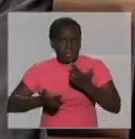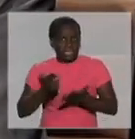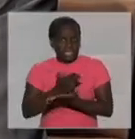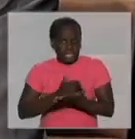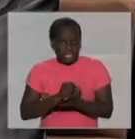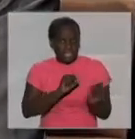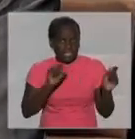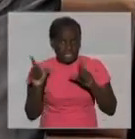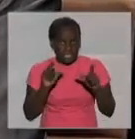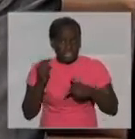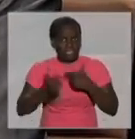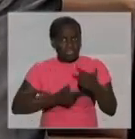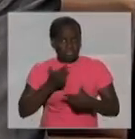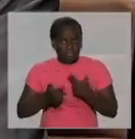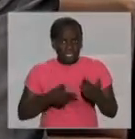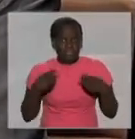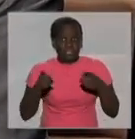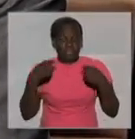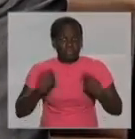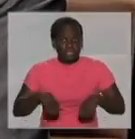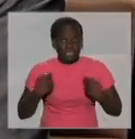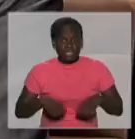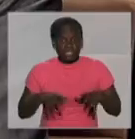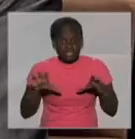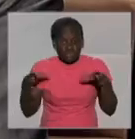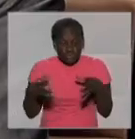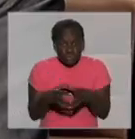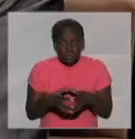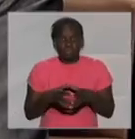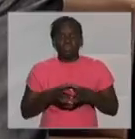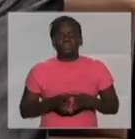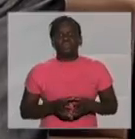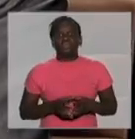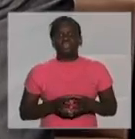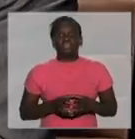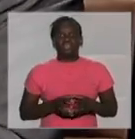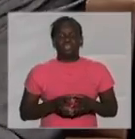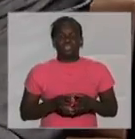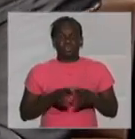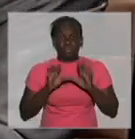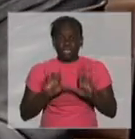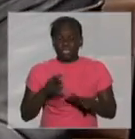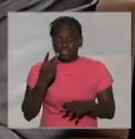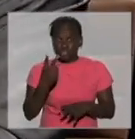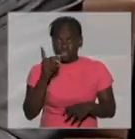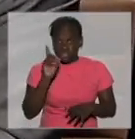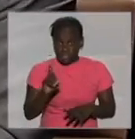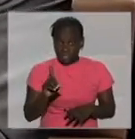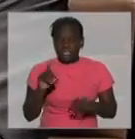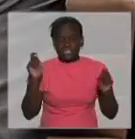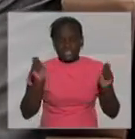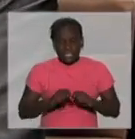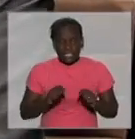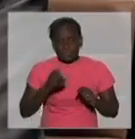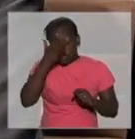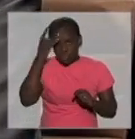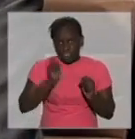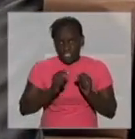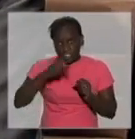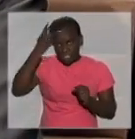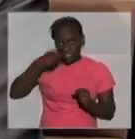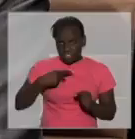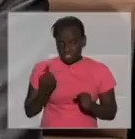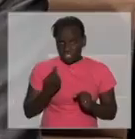trabalho, né? Você precisa de uma equipe. Agora, o 2D acho que dá até para uma pessoa